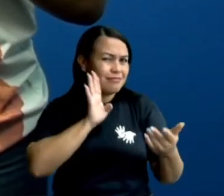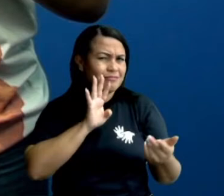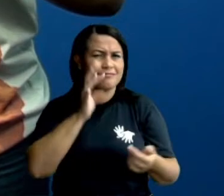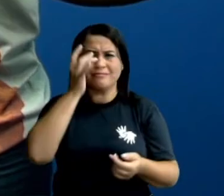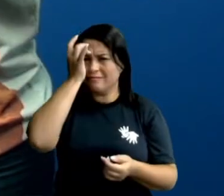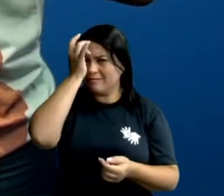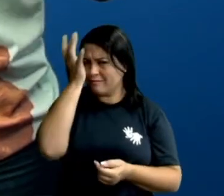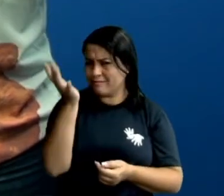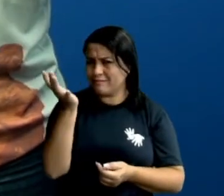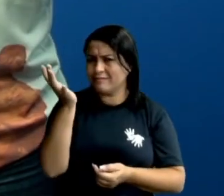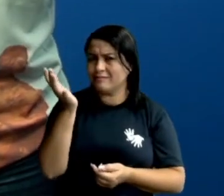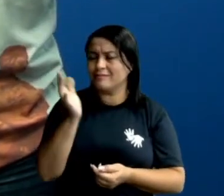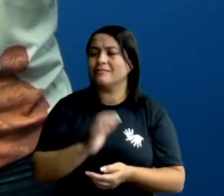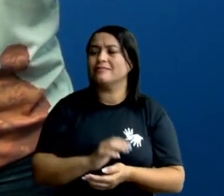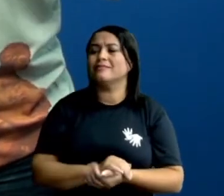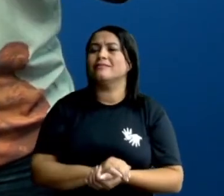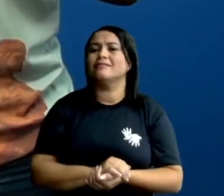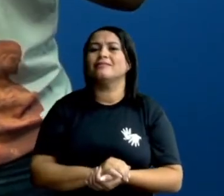é fácil?